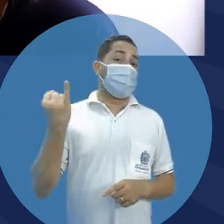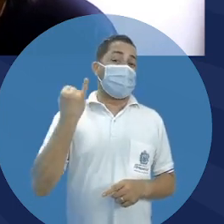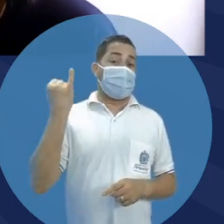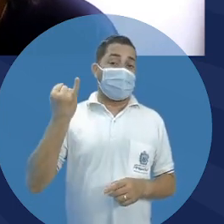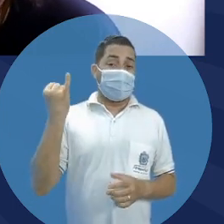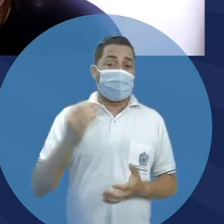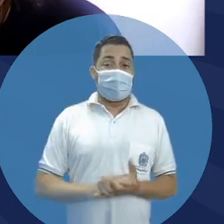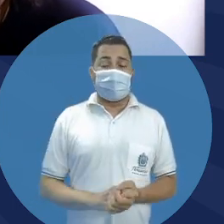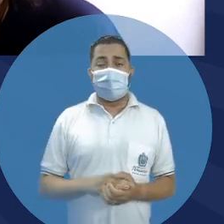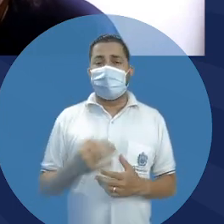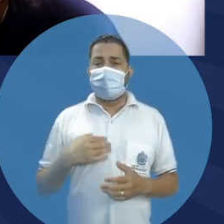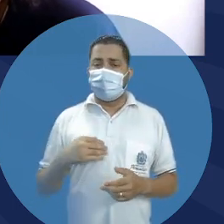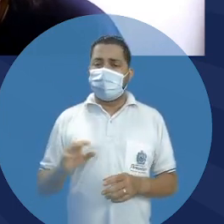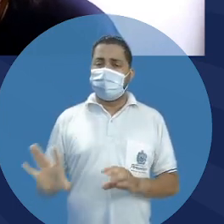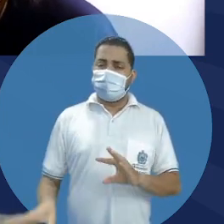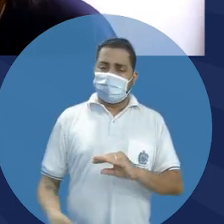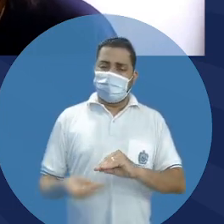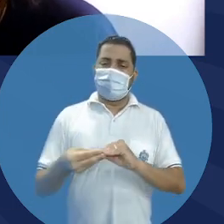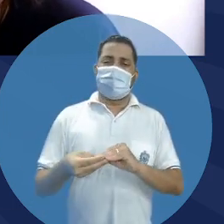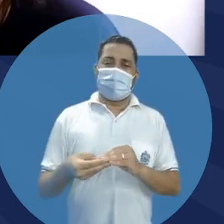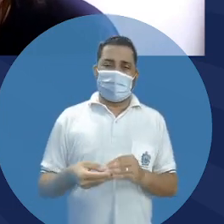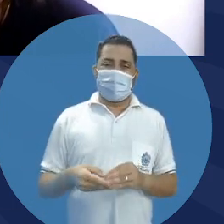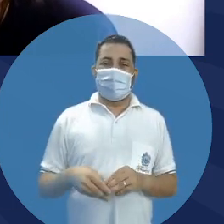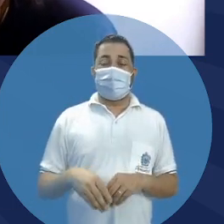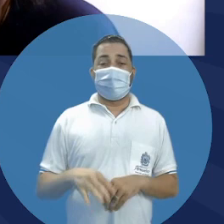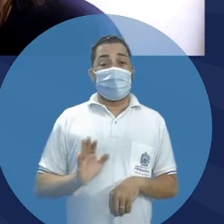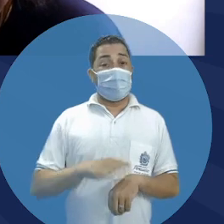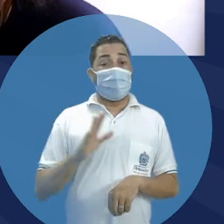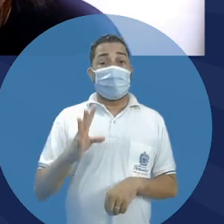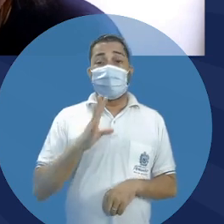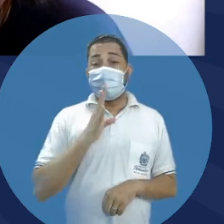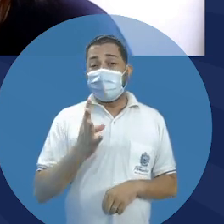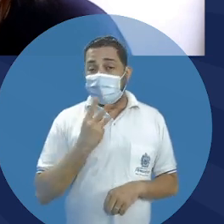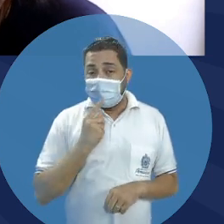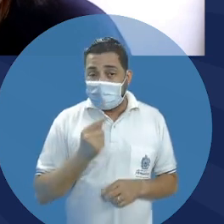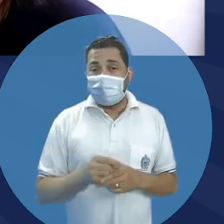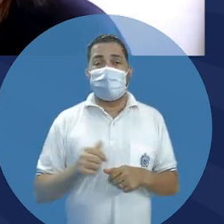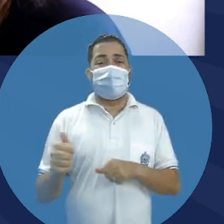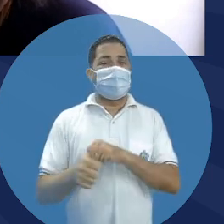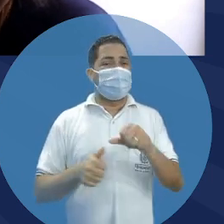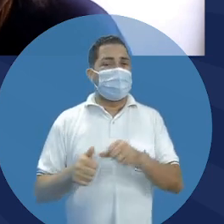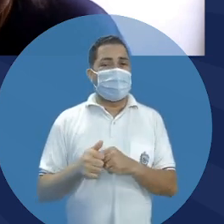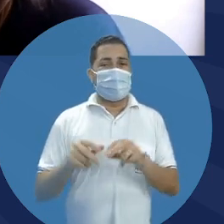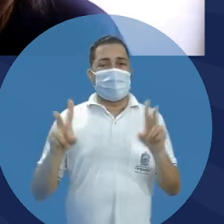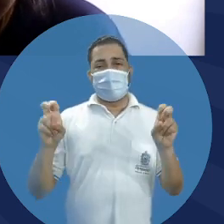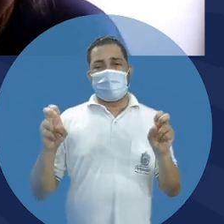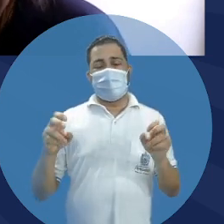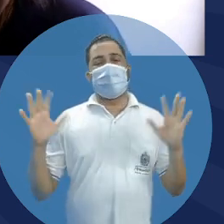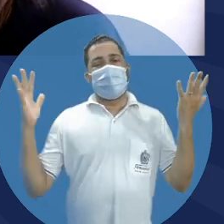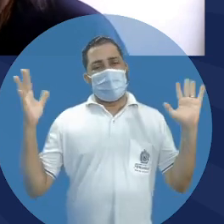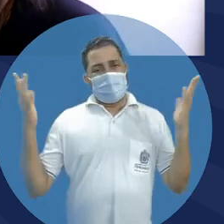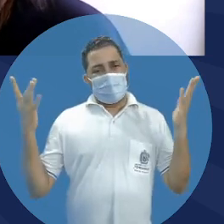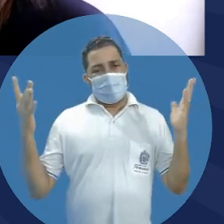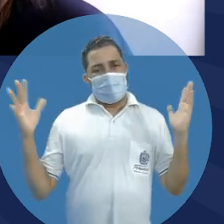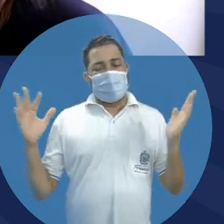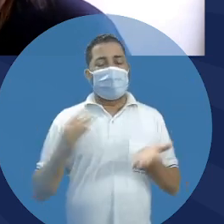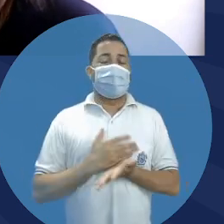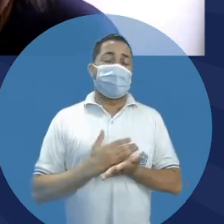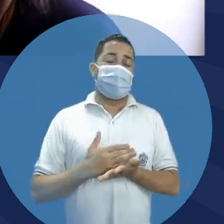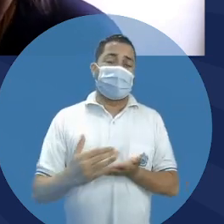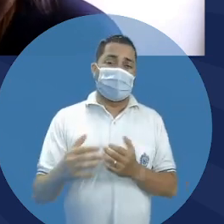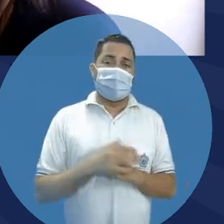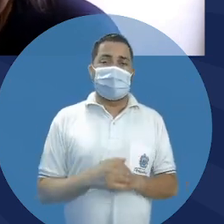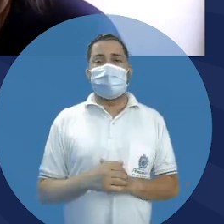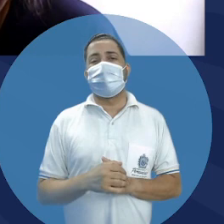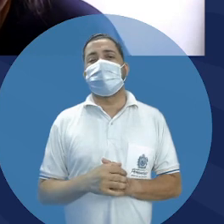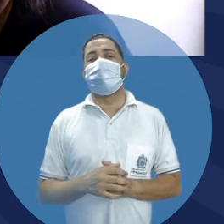acrescentar conhecimentos, né, aos estudantes sobre temas tão relevantes. Parabéns pela iniciativa, parabéns pelo núcleo